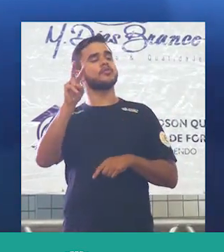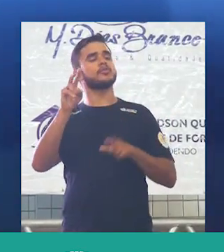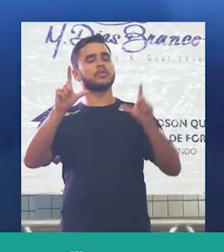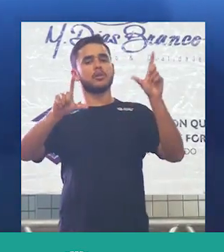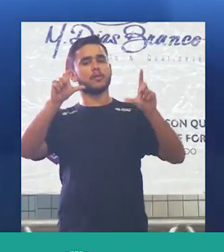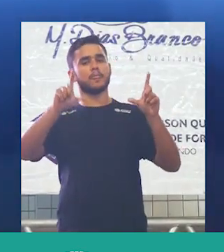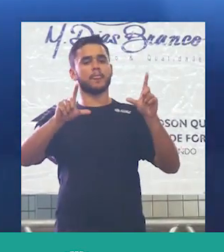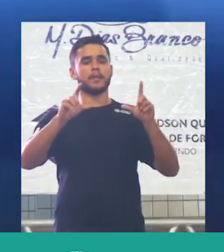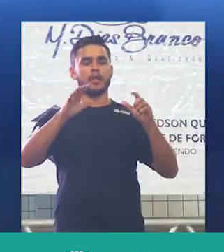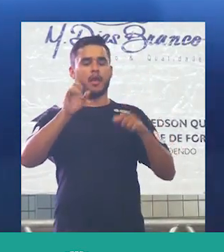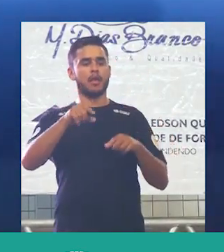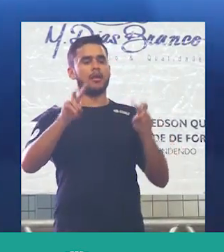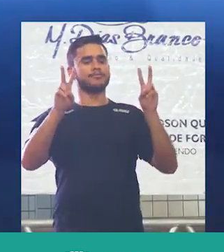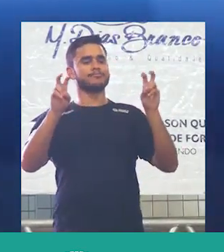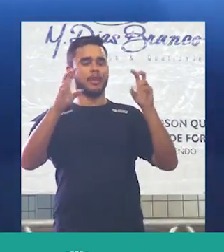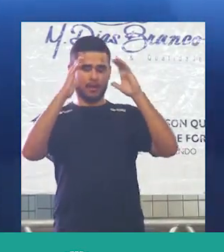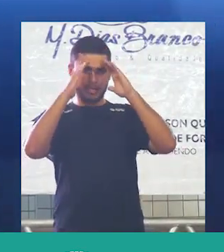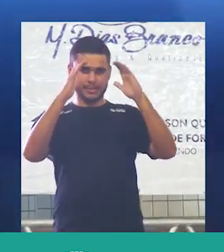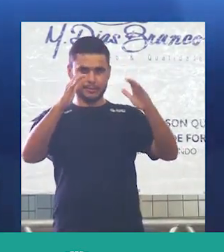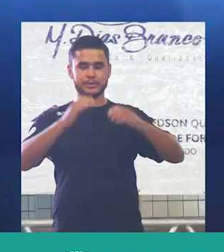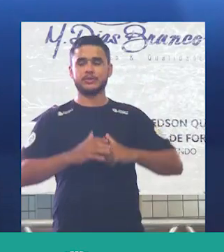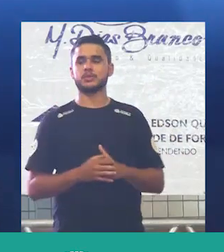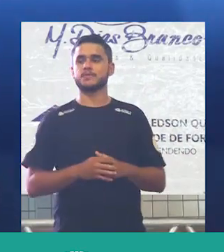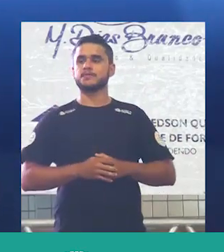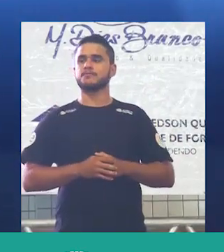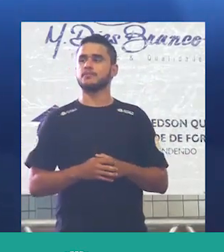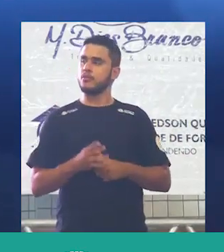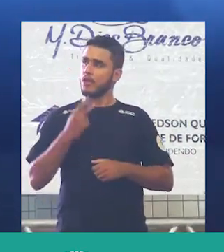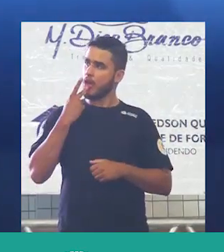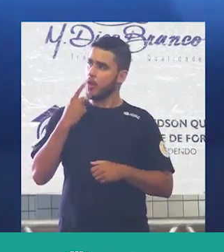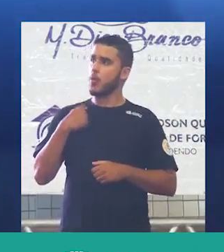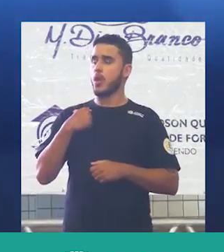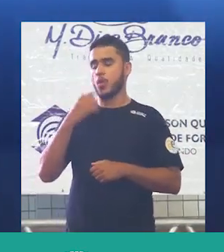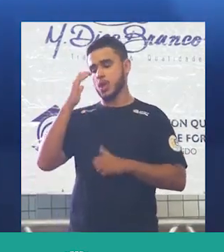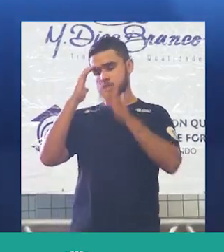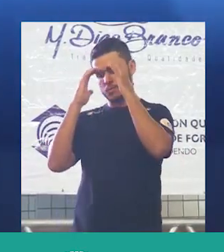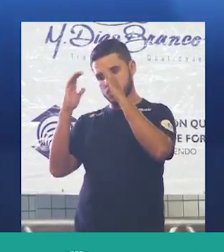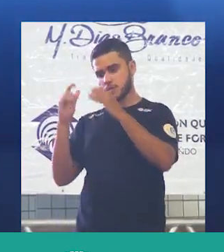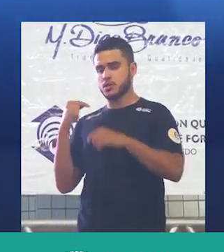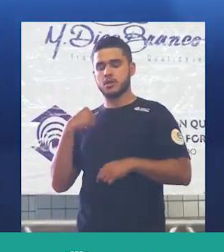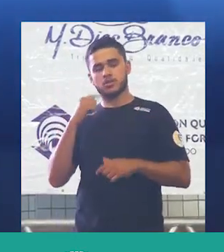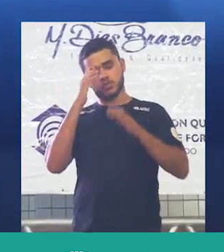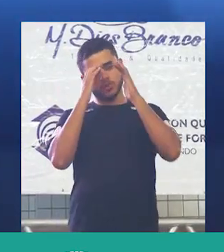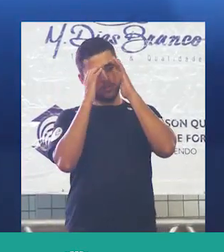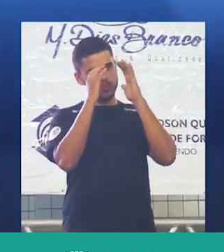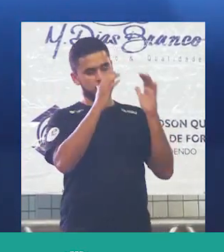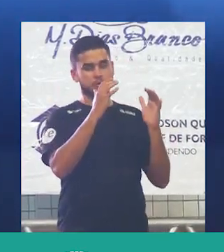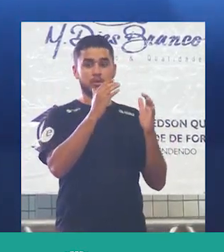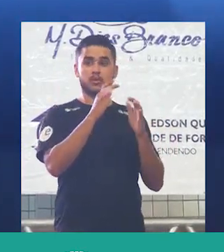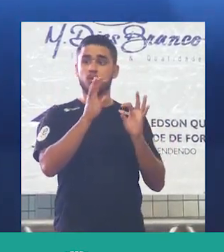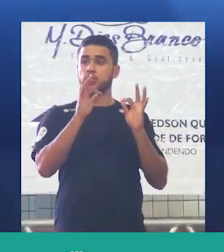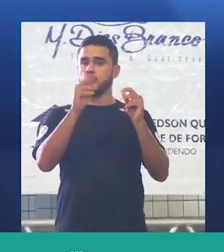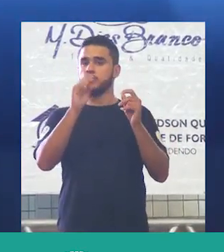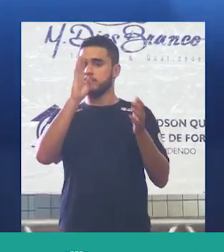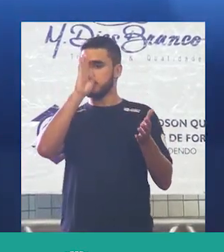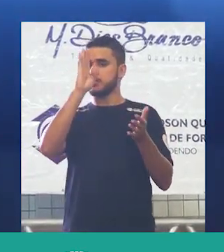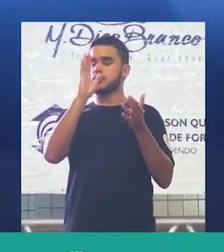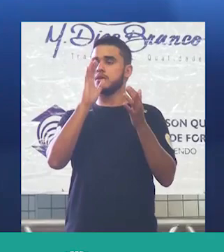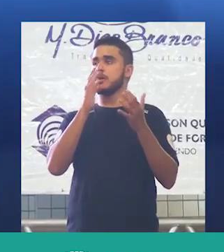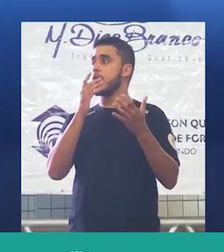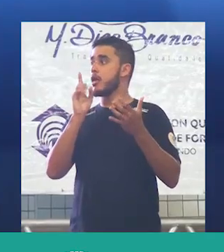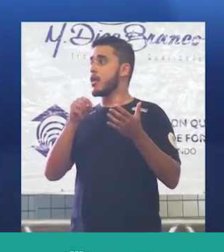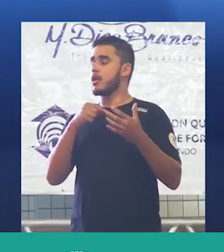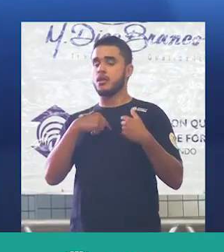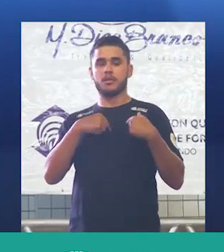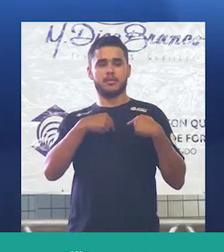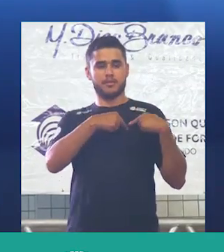sobre o respeito. Sempre aparece alguém, né? Eu respeito não sei o que seu, eu respeito o que não sei o que. Tudo começa com respeito. Aí todo mundo tá usando